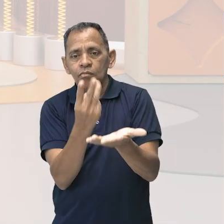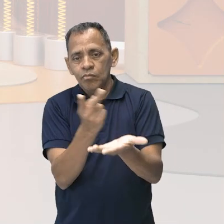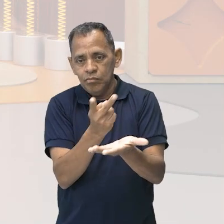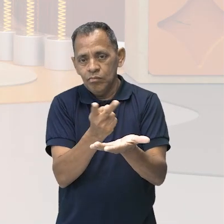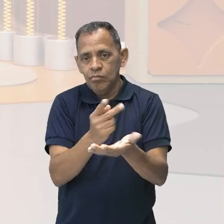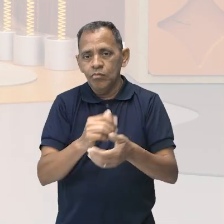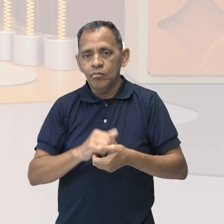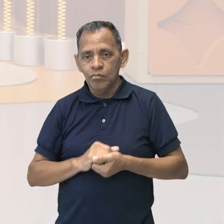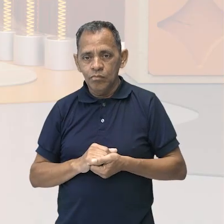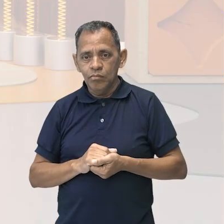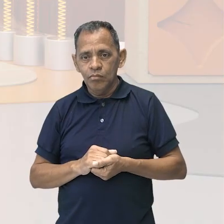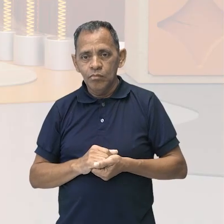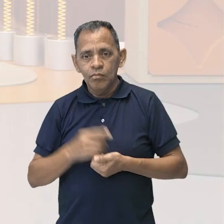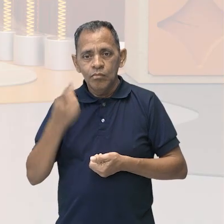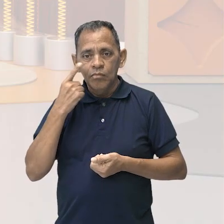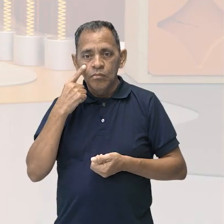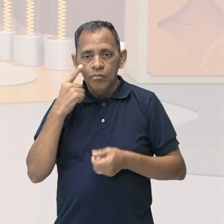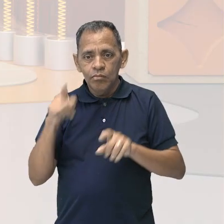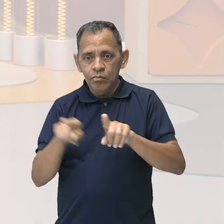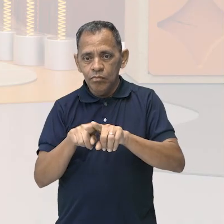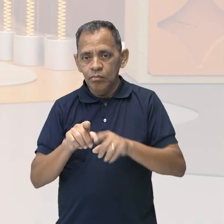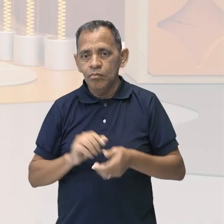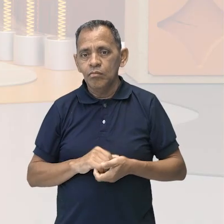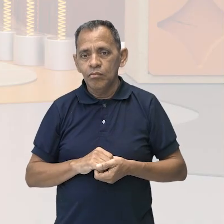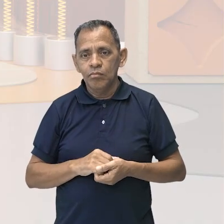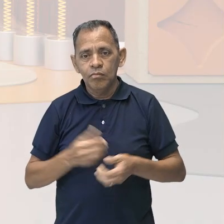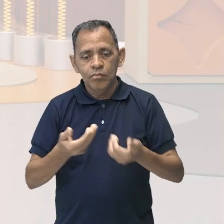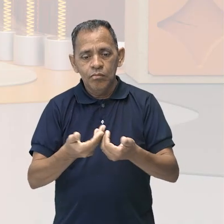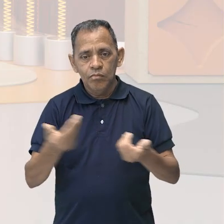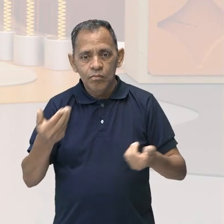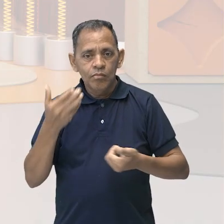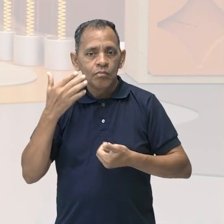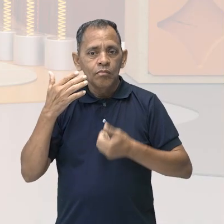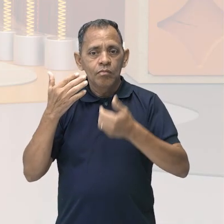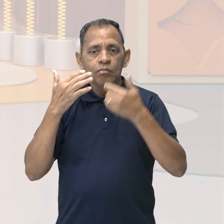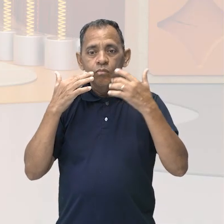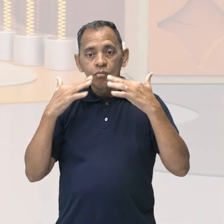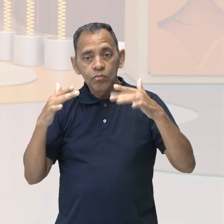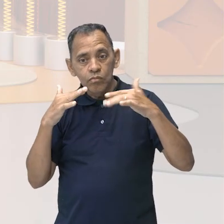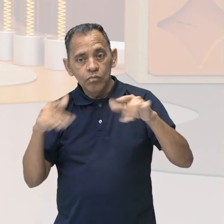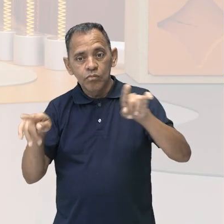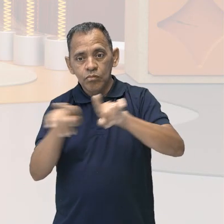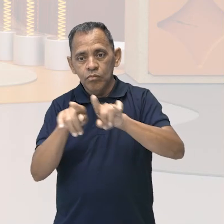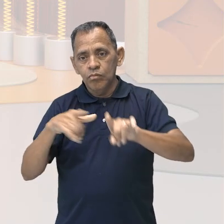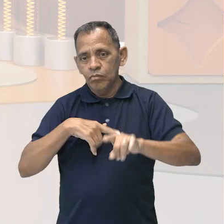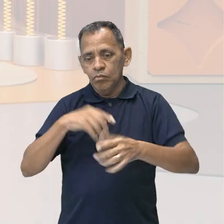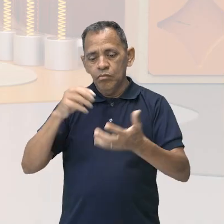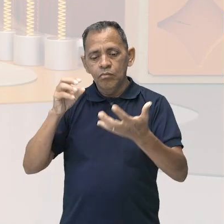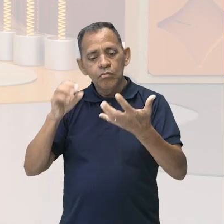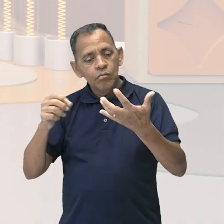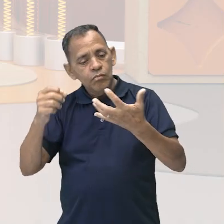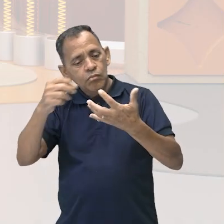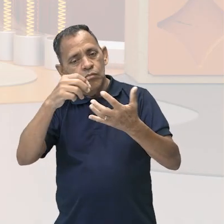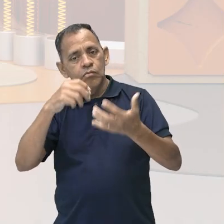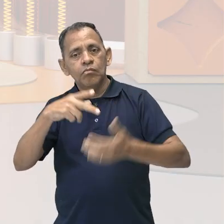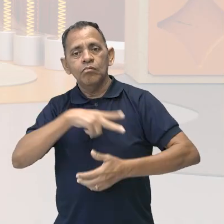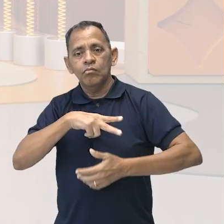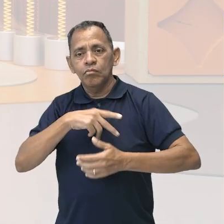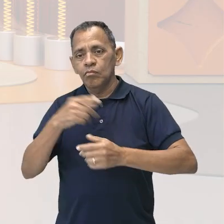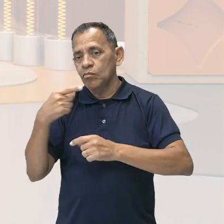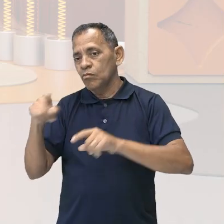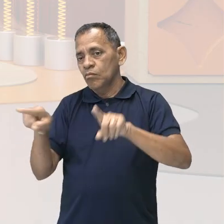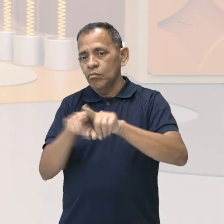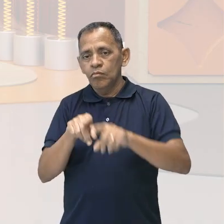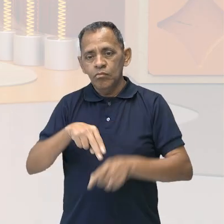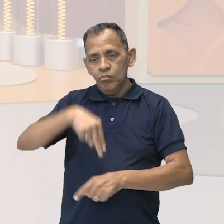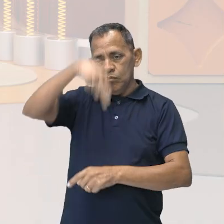Prosseguindo, a gente observa que, além desse divisor natural, né, que é o deserto do Saara, a gente tem outros elementos que dividem essa África. No norte,